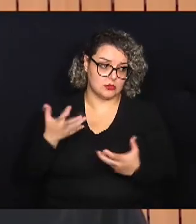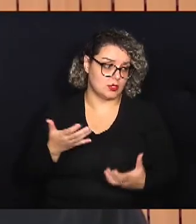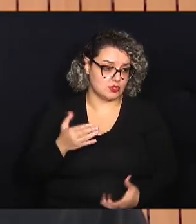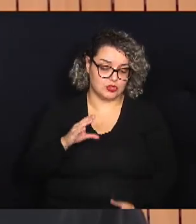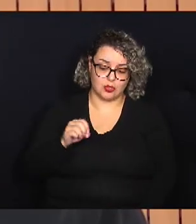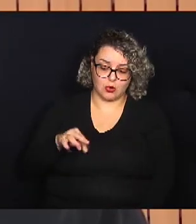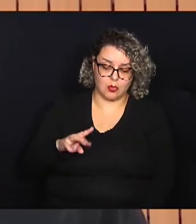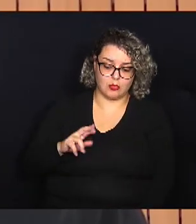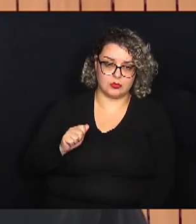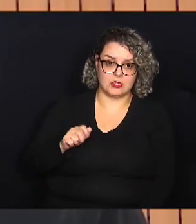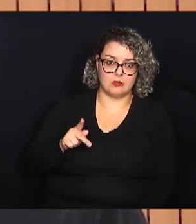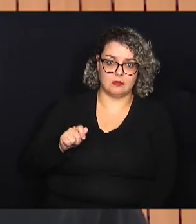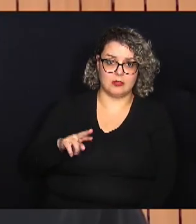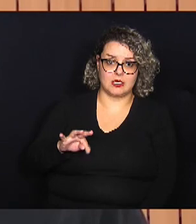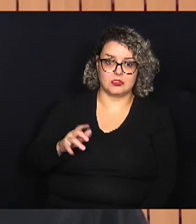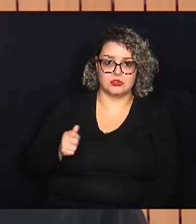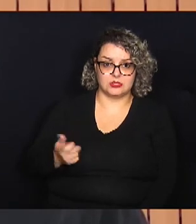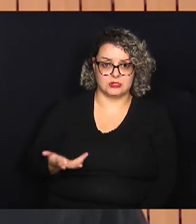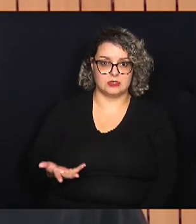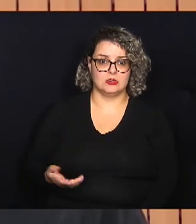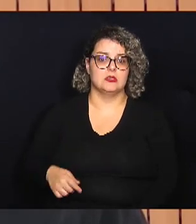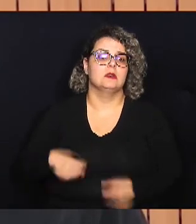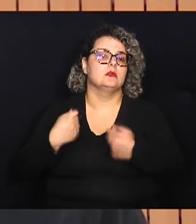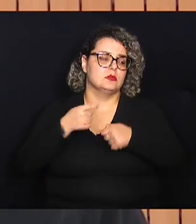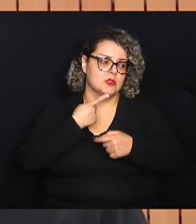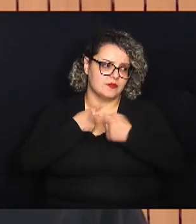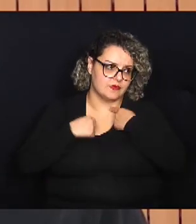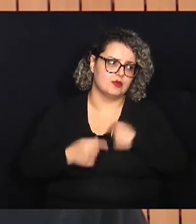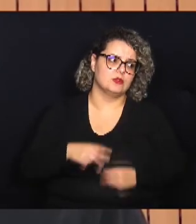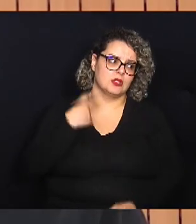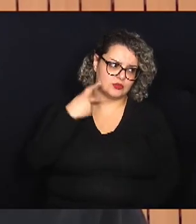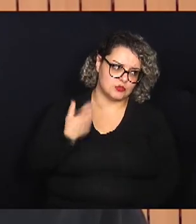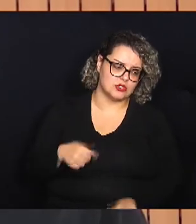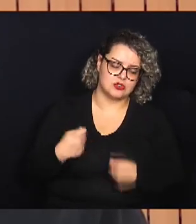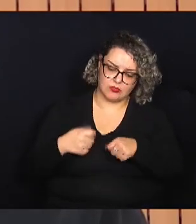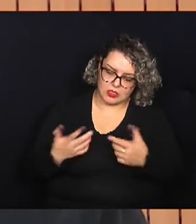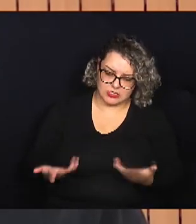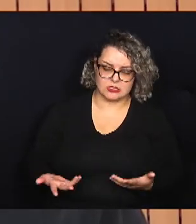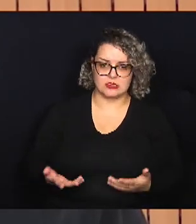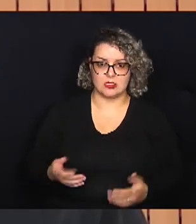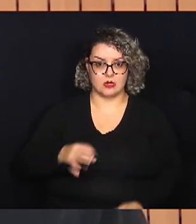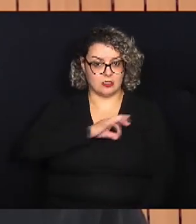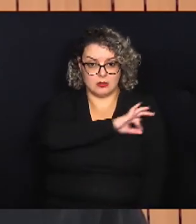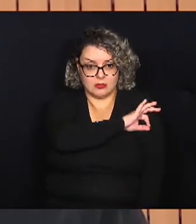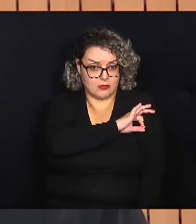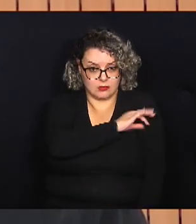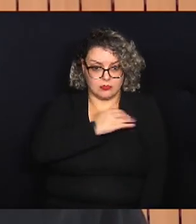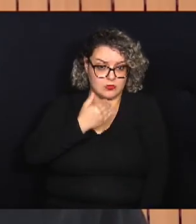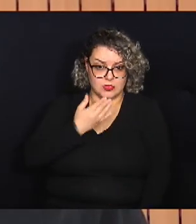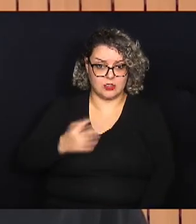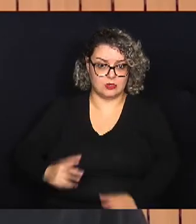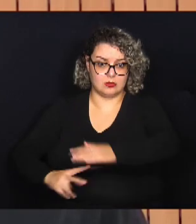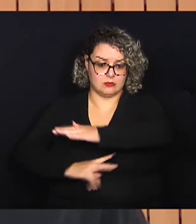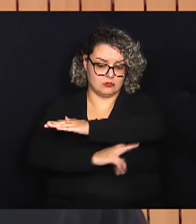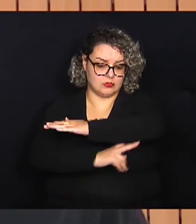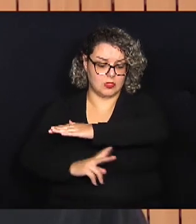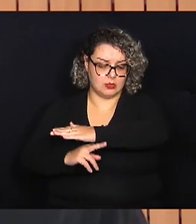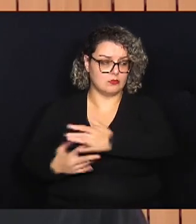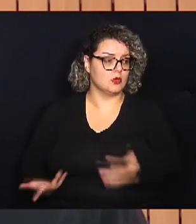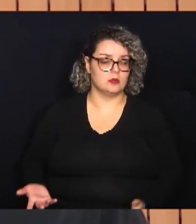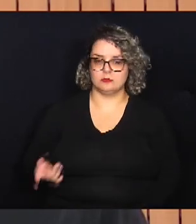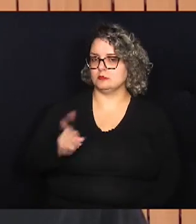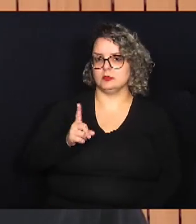construtora. Ou seja, precisa de vontade política. A prefeitura poderia ter pedido viaduto, não, investir em